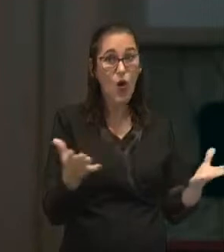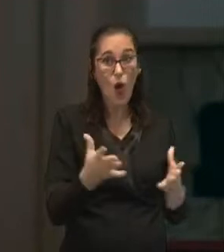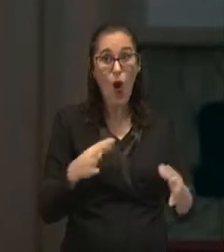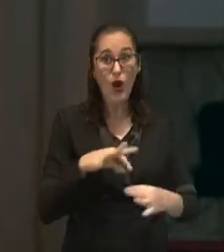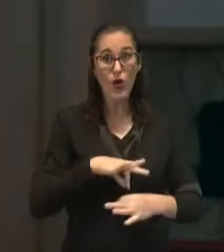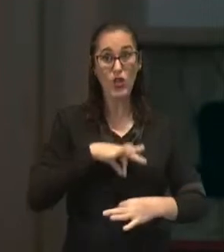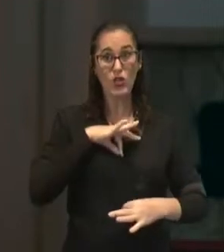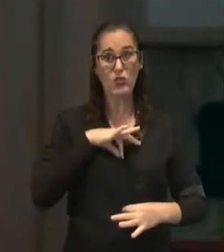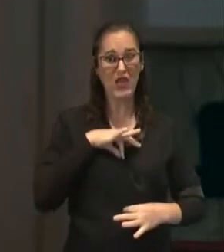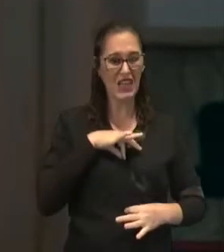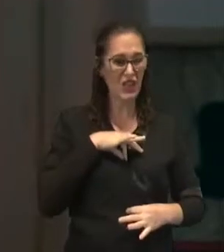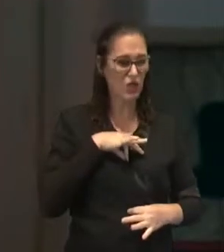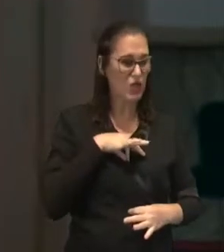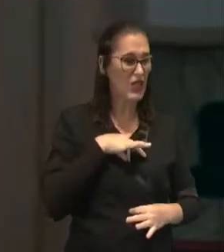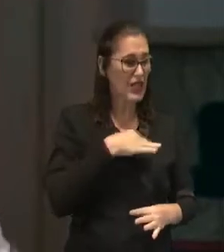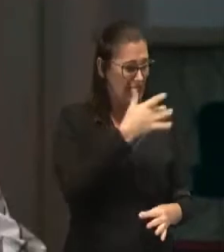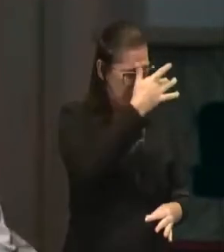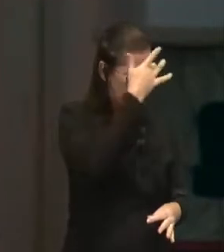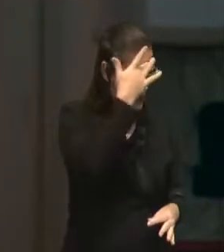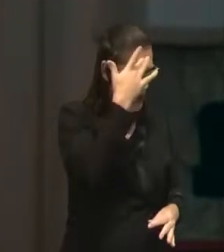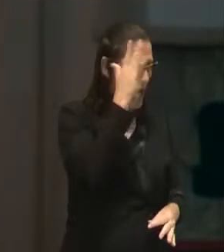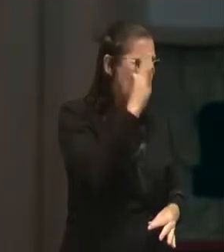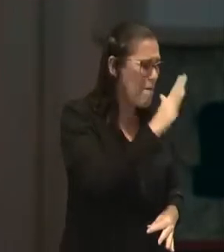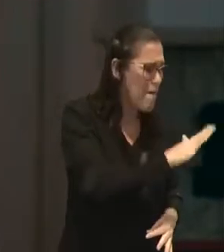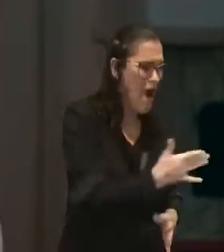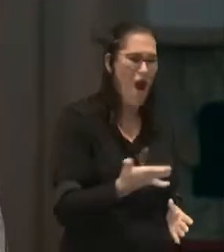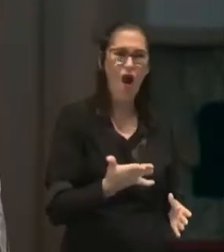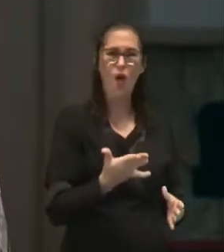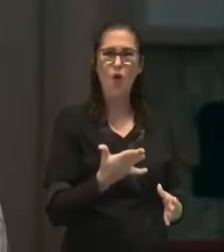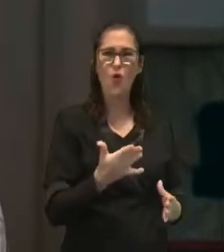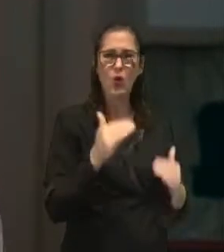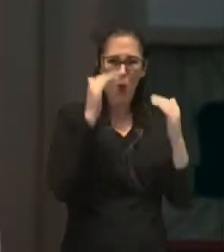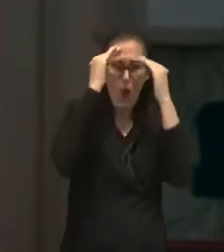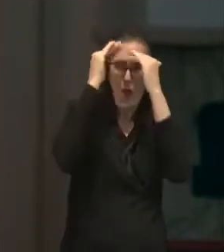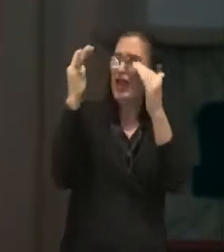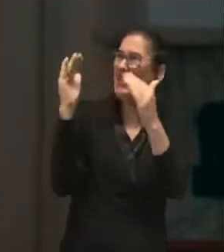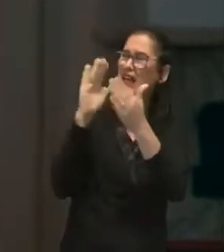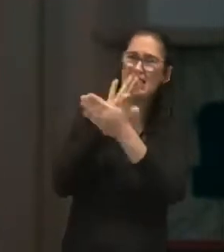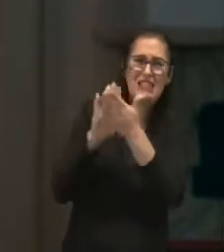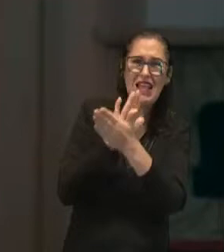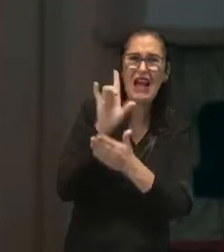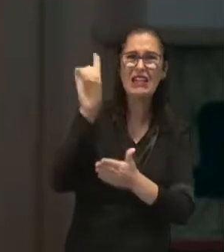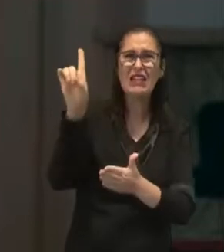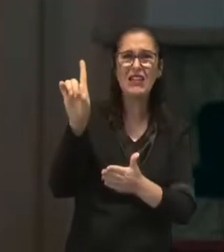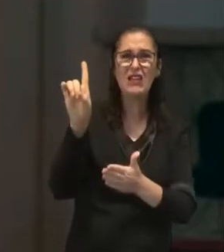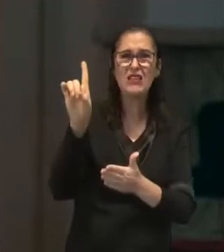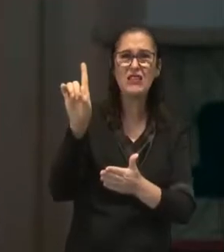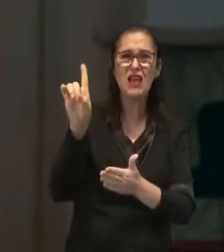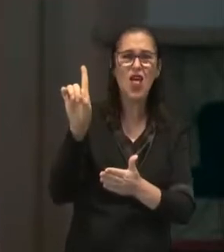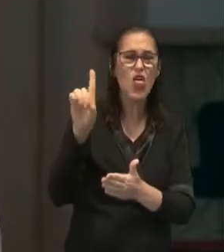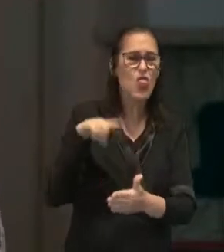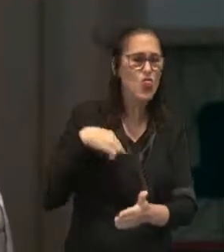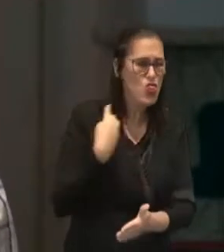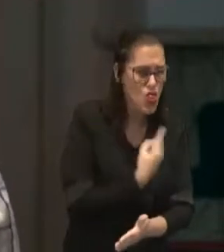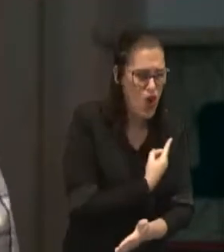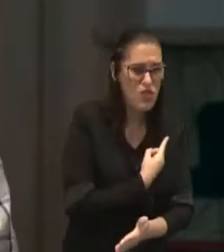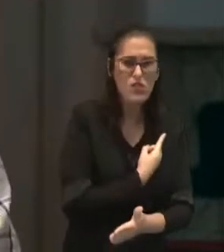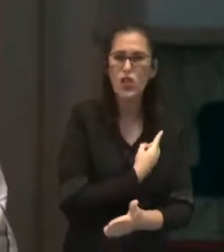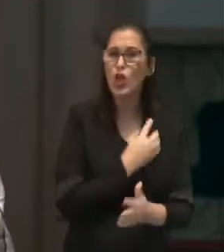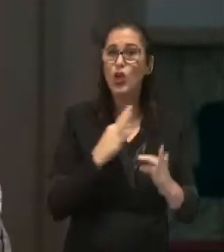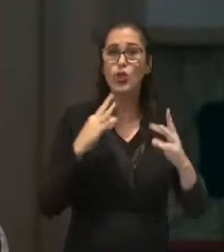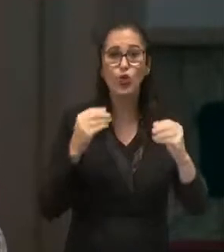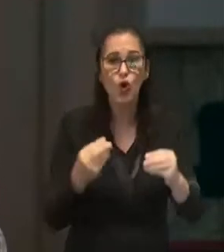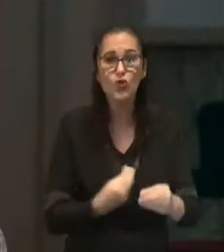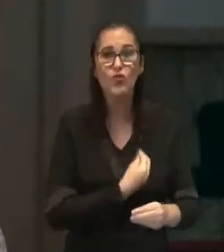da desobediência, entre os quais também todos nós andamos outrora, segundo